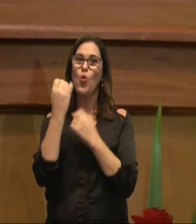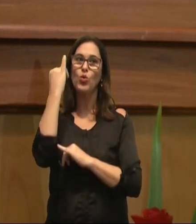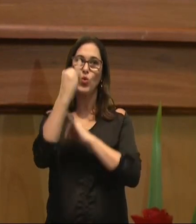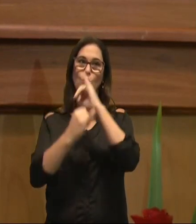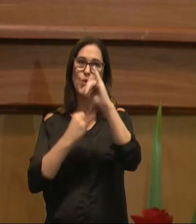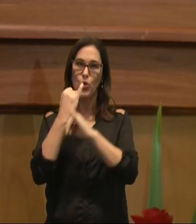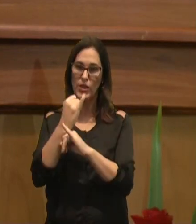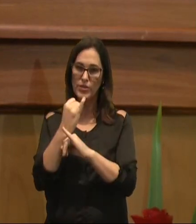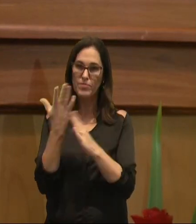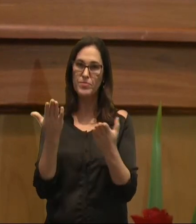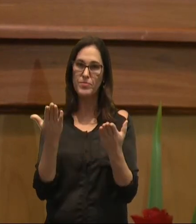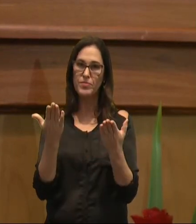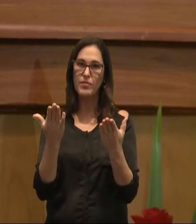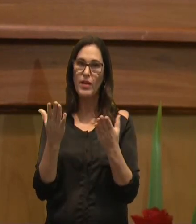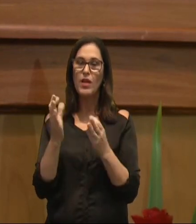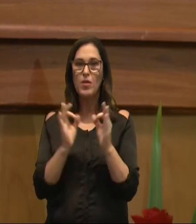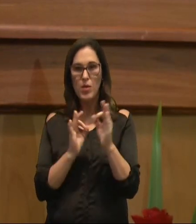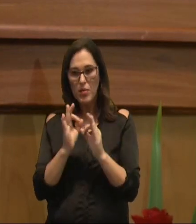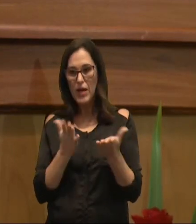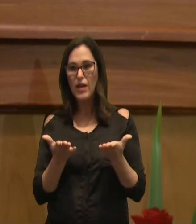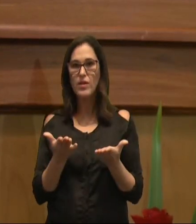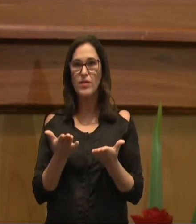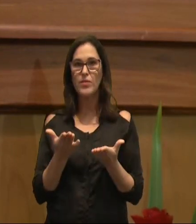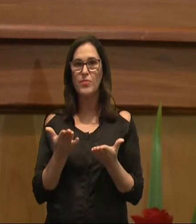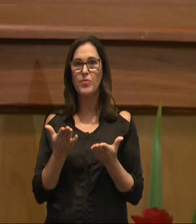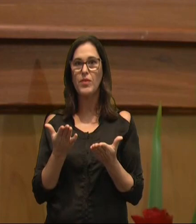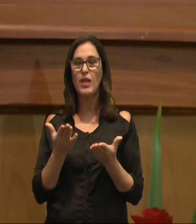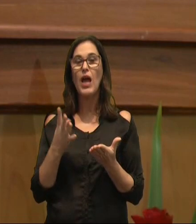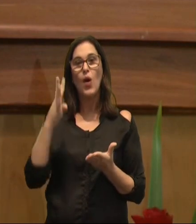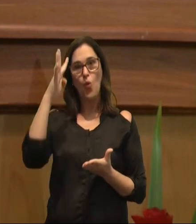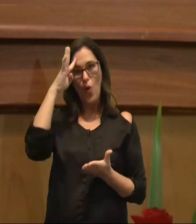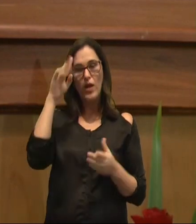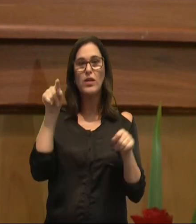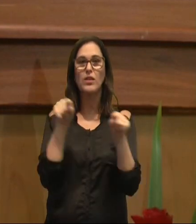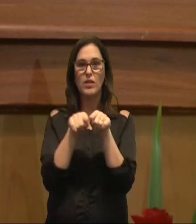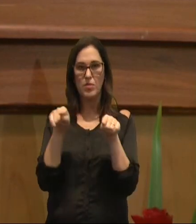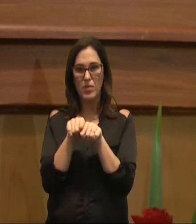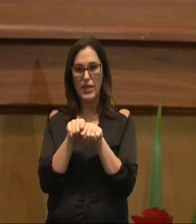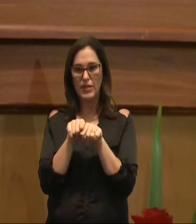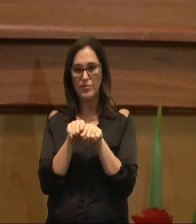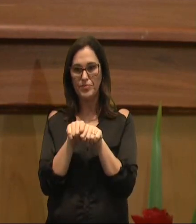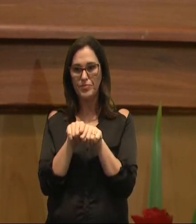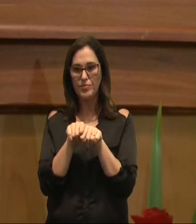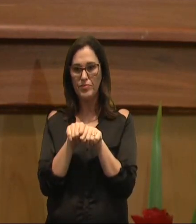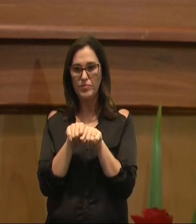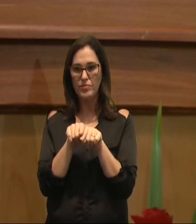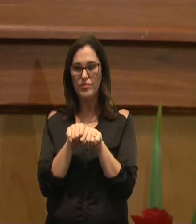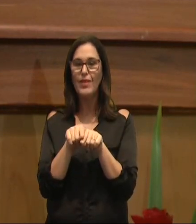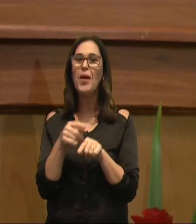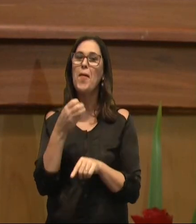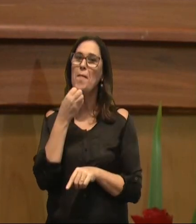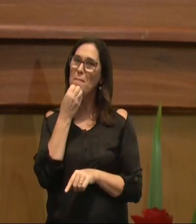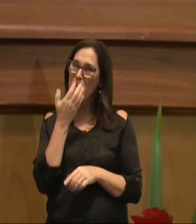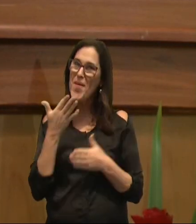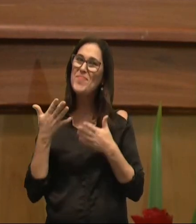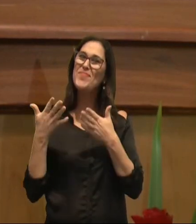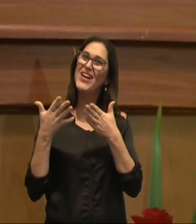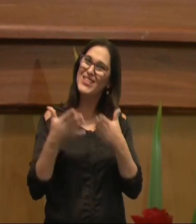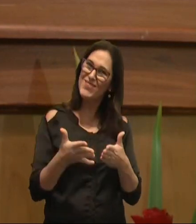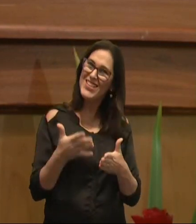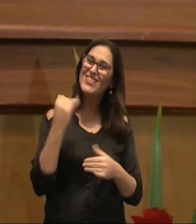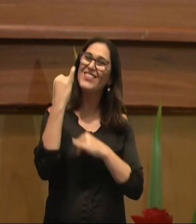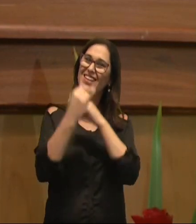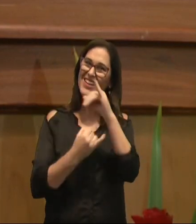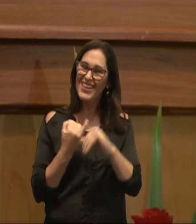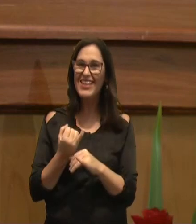nesta formatação que nós estamos tendo, inclusive no culto de quarta-feira, que aliás tem tido uma boa participação online,